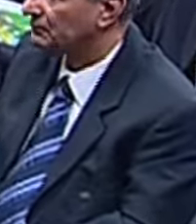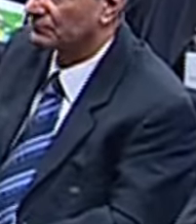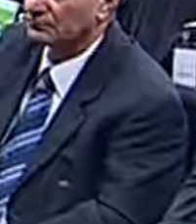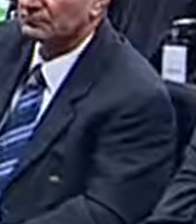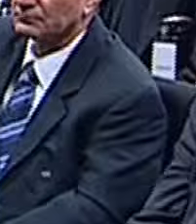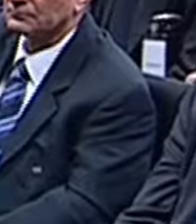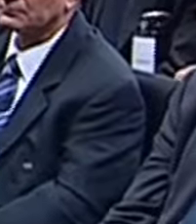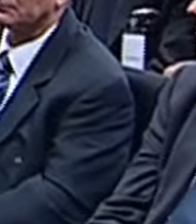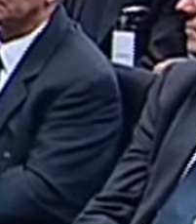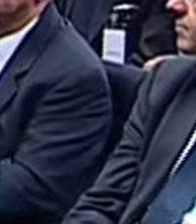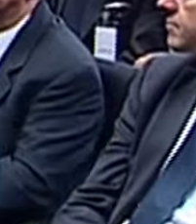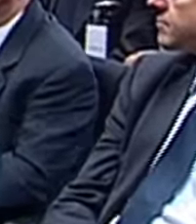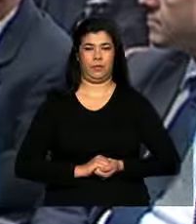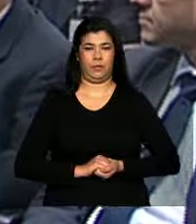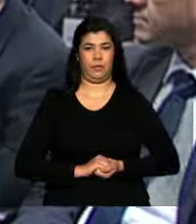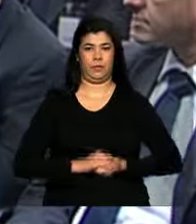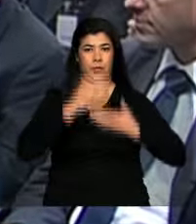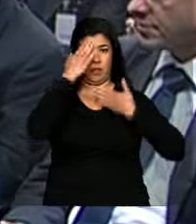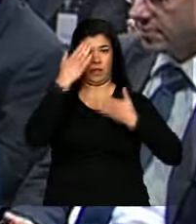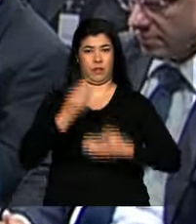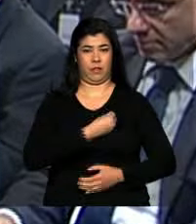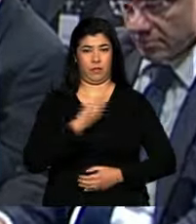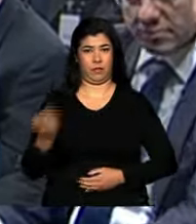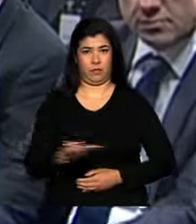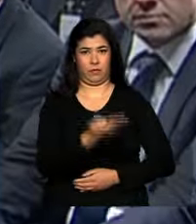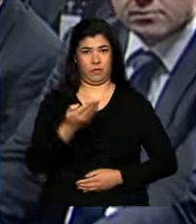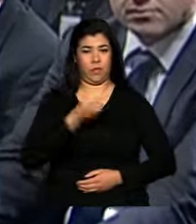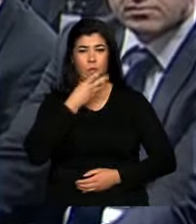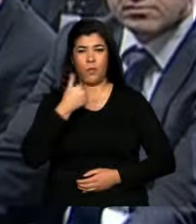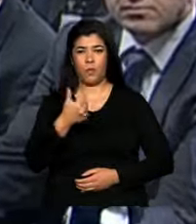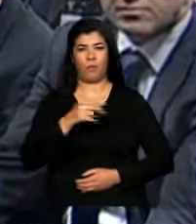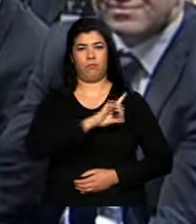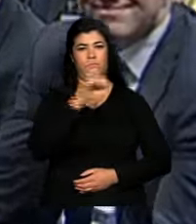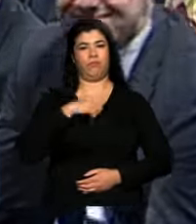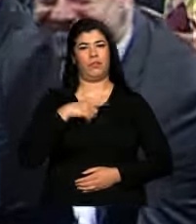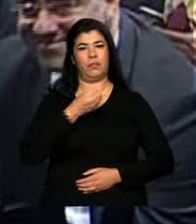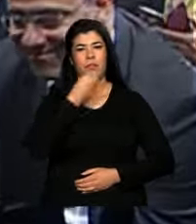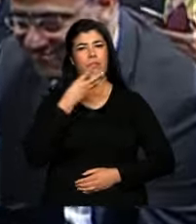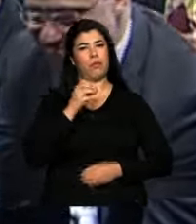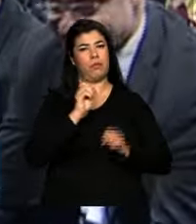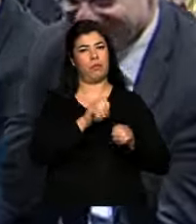Agradecemos a presença de todos, desejando um ótimo dia e uma excelente safra.